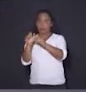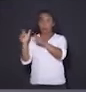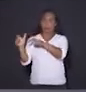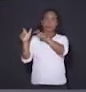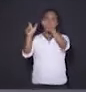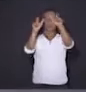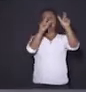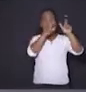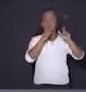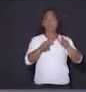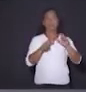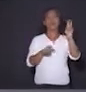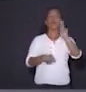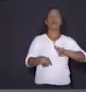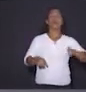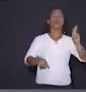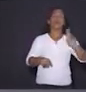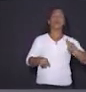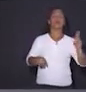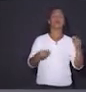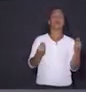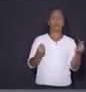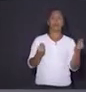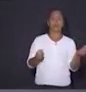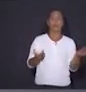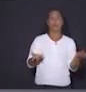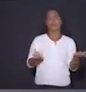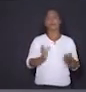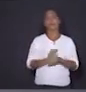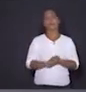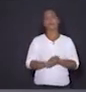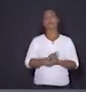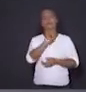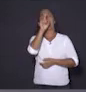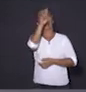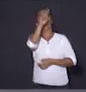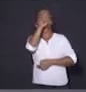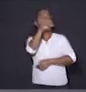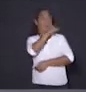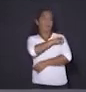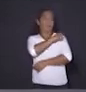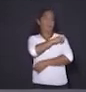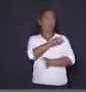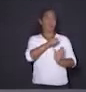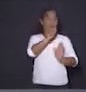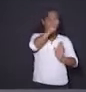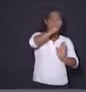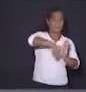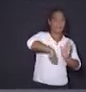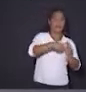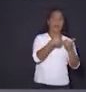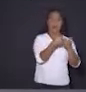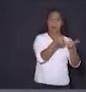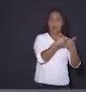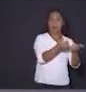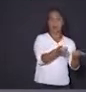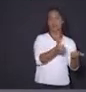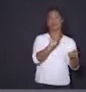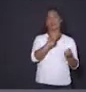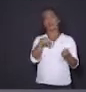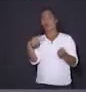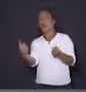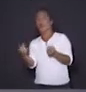como são utilizados seja no bilhete único do rio de janeiro seja nos aplicativos de paquera seja nos aplicativos